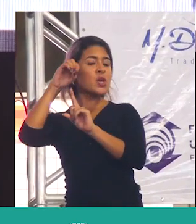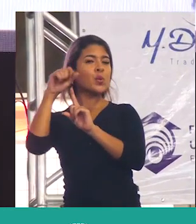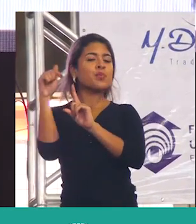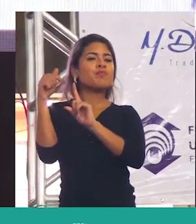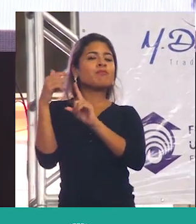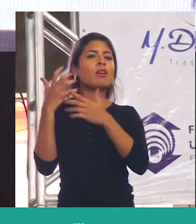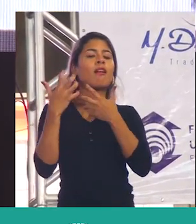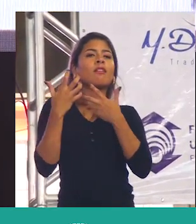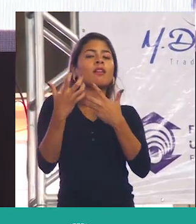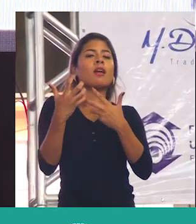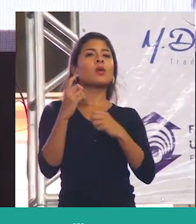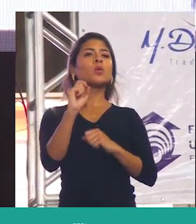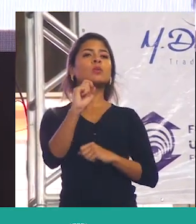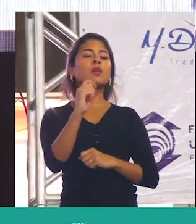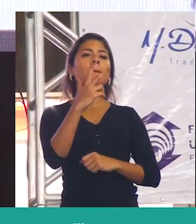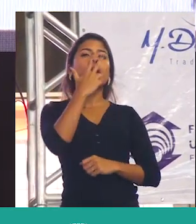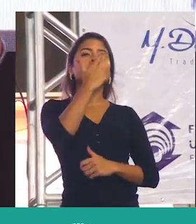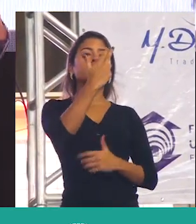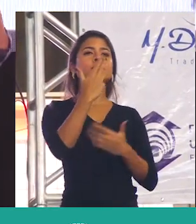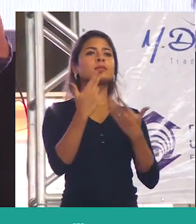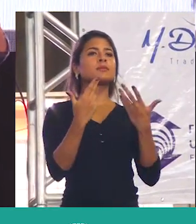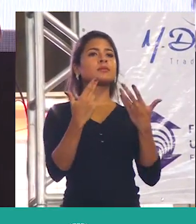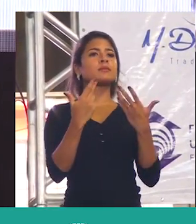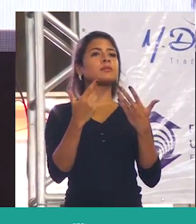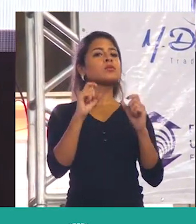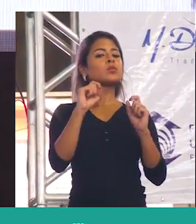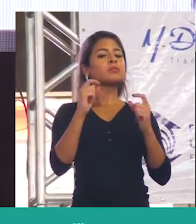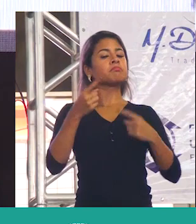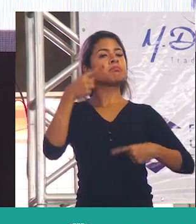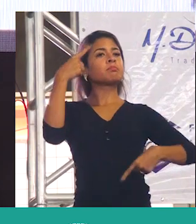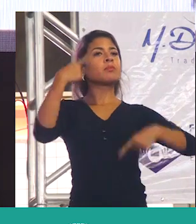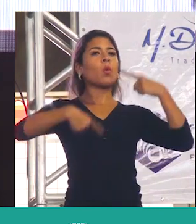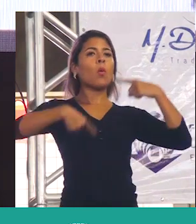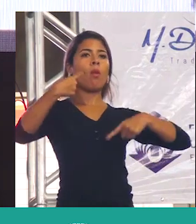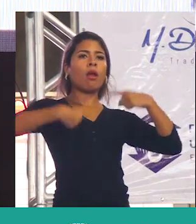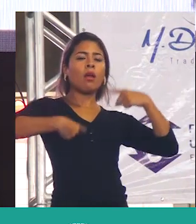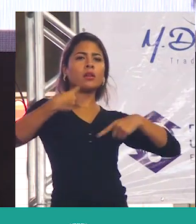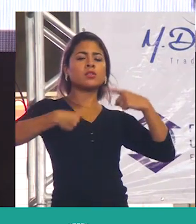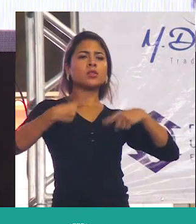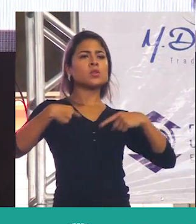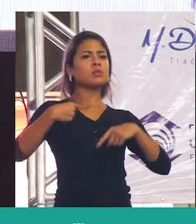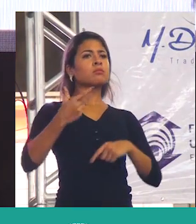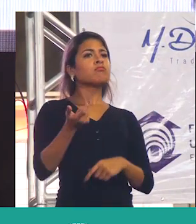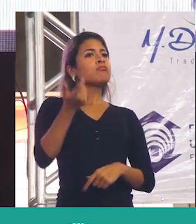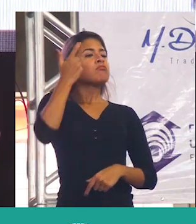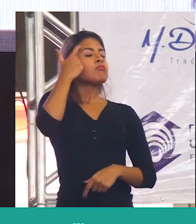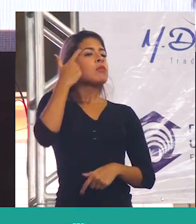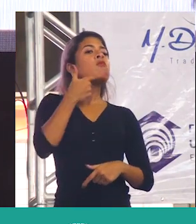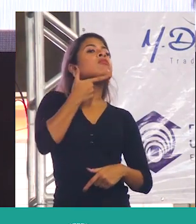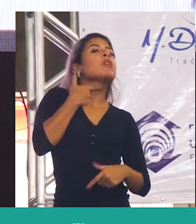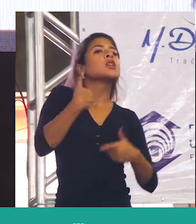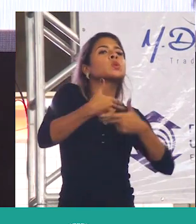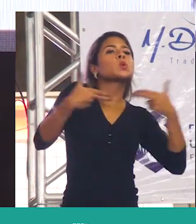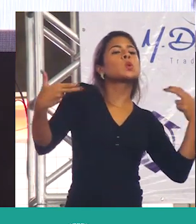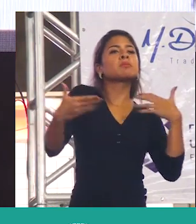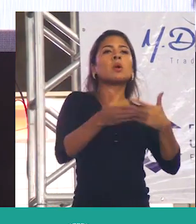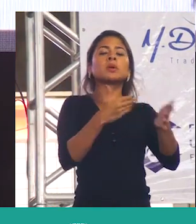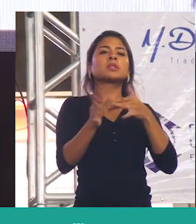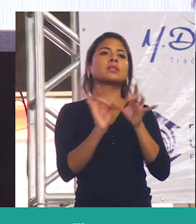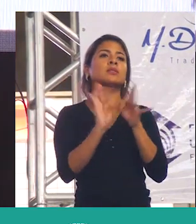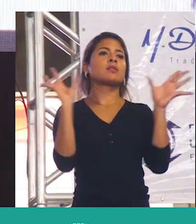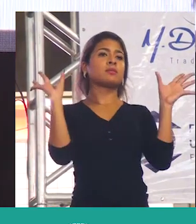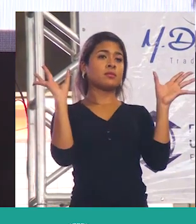uma personalidade de político que fazia aquilo que bem entendia. O fato, pessoal,